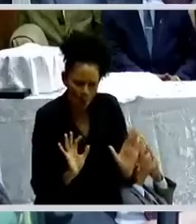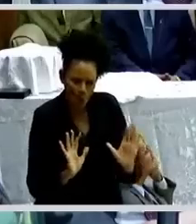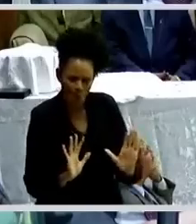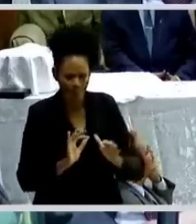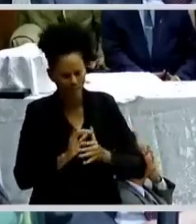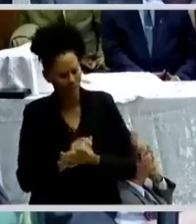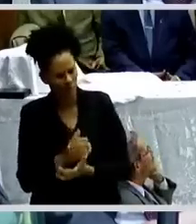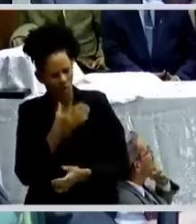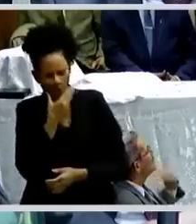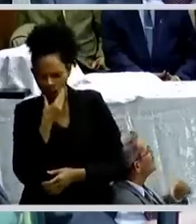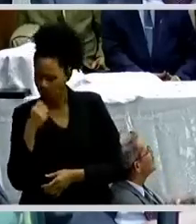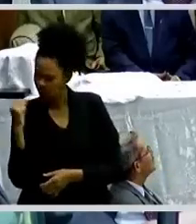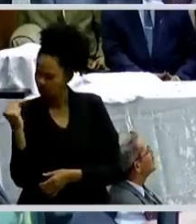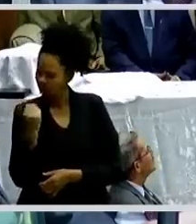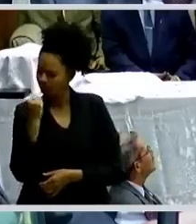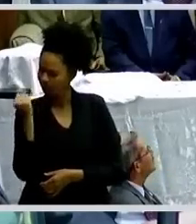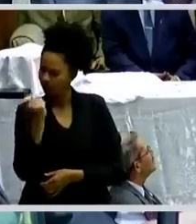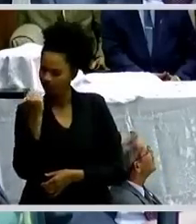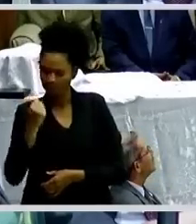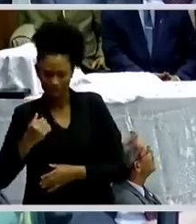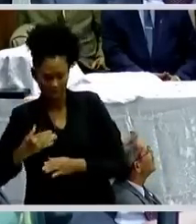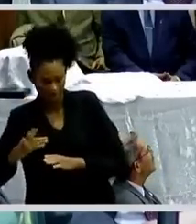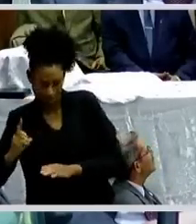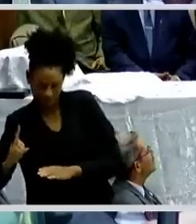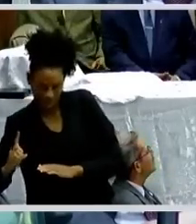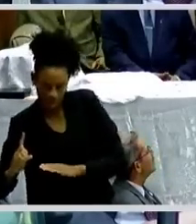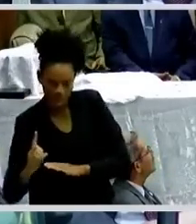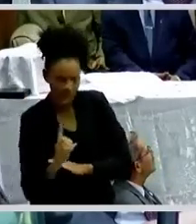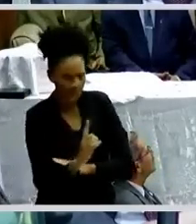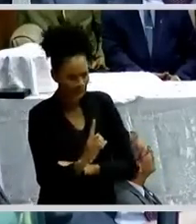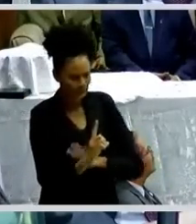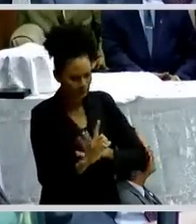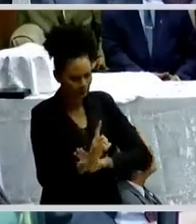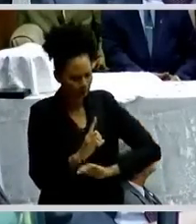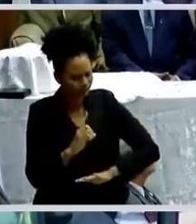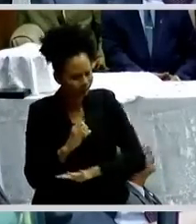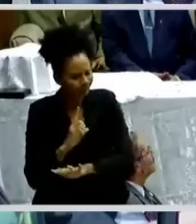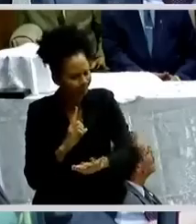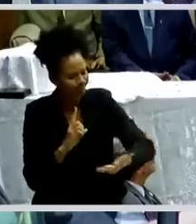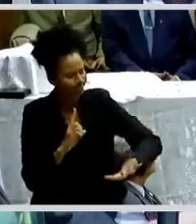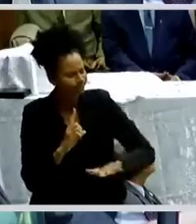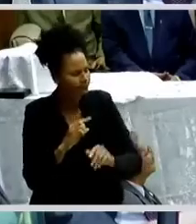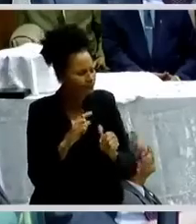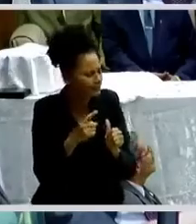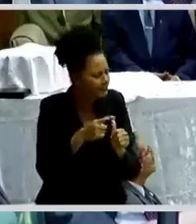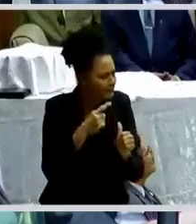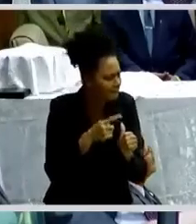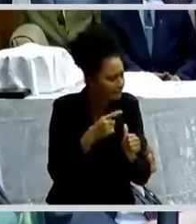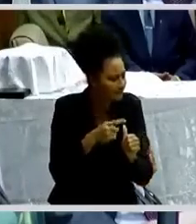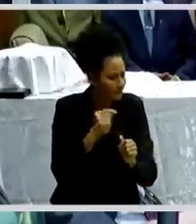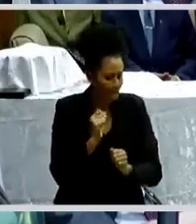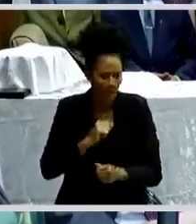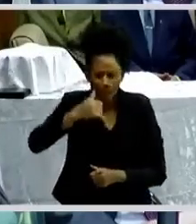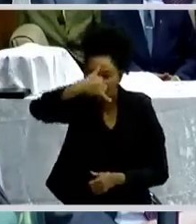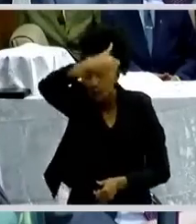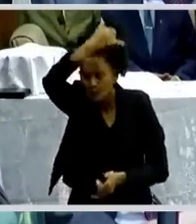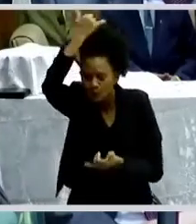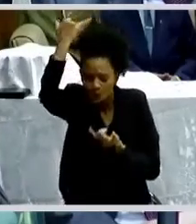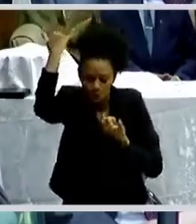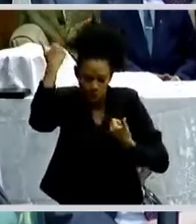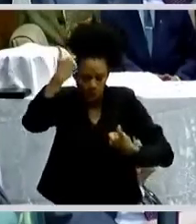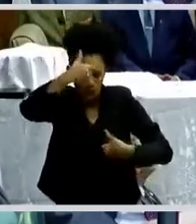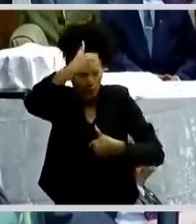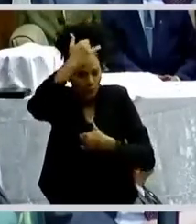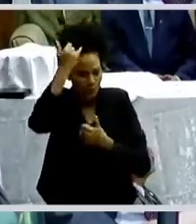Saul entra com três contextos. A primeira, a unção. A gente vê que